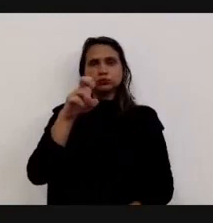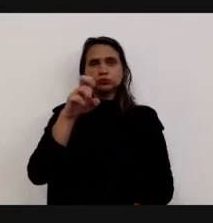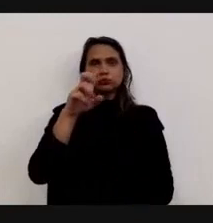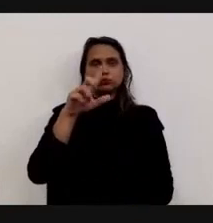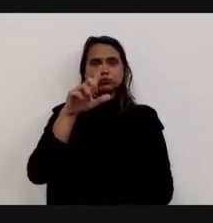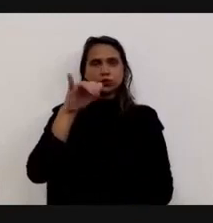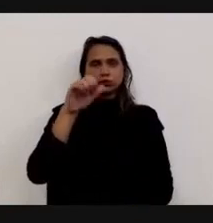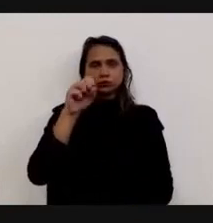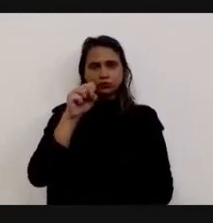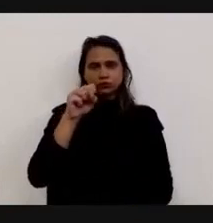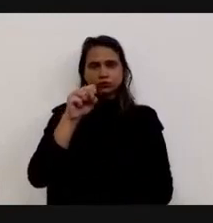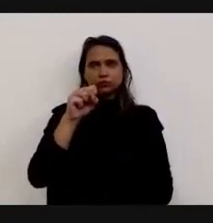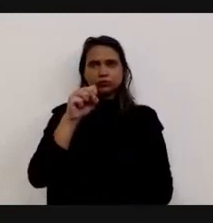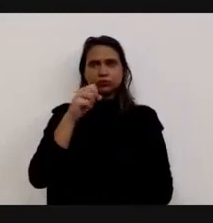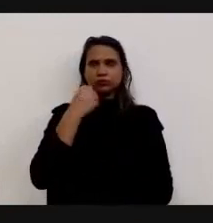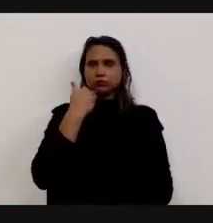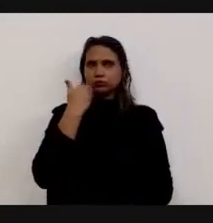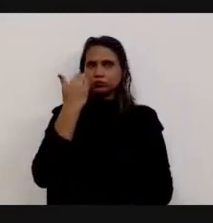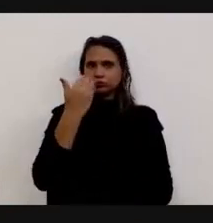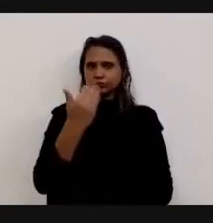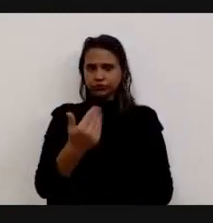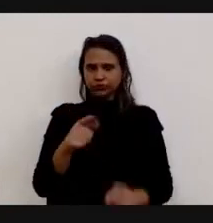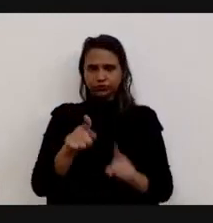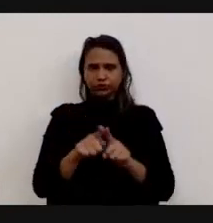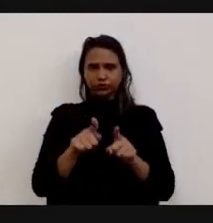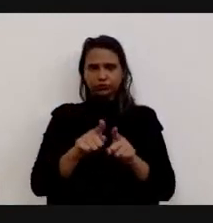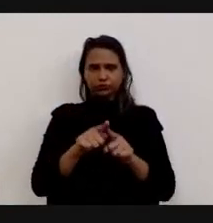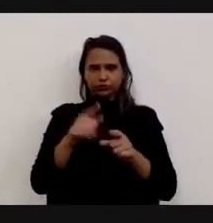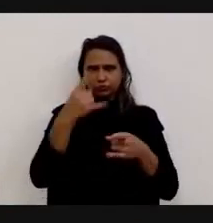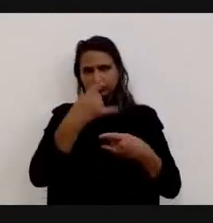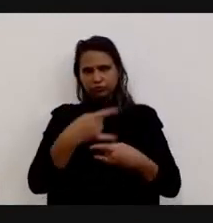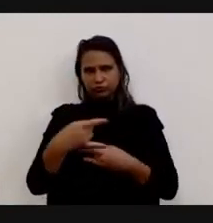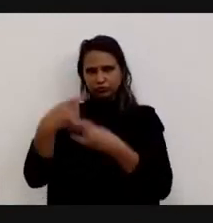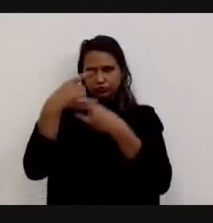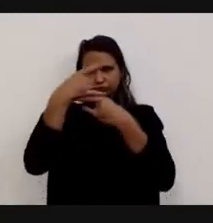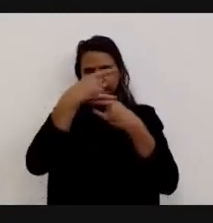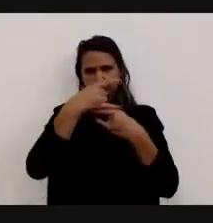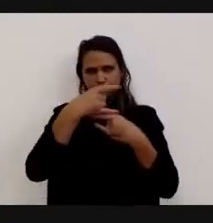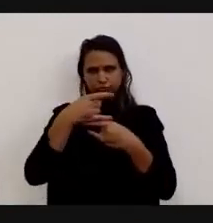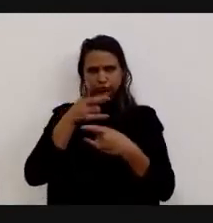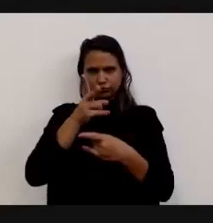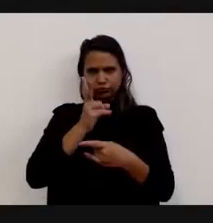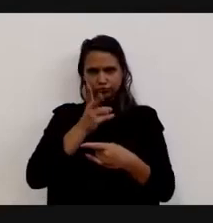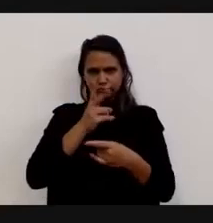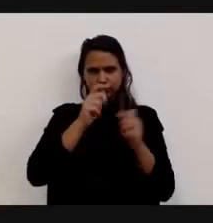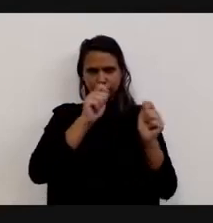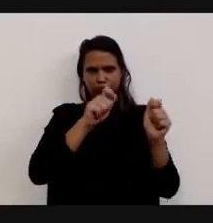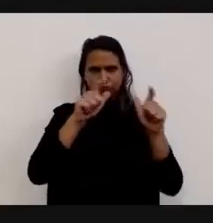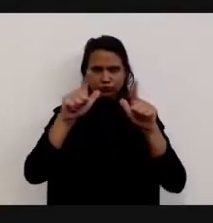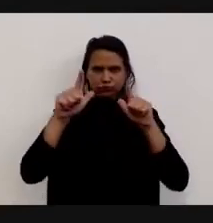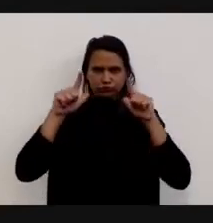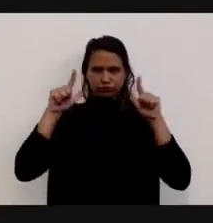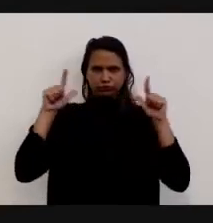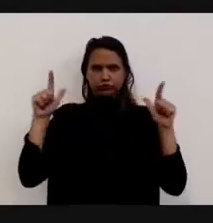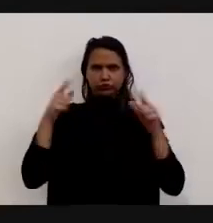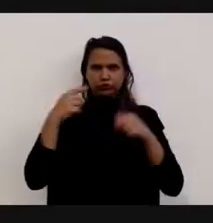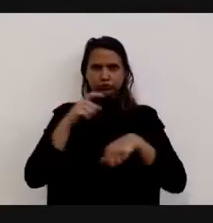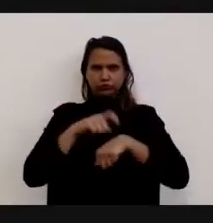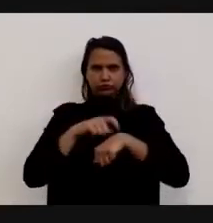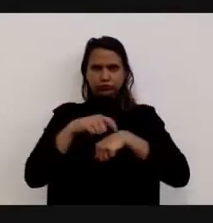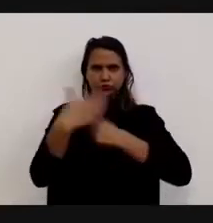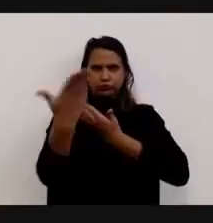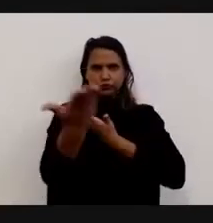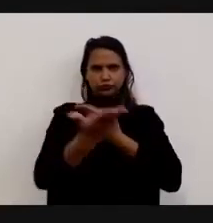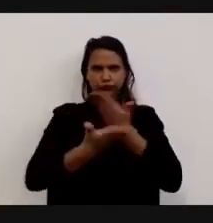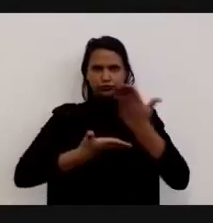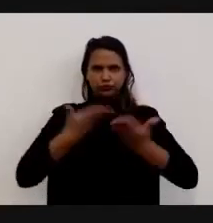os expositores que estão com a gente via Zoom permaneçam aí também conectados para a gente ter esse momento de troca aqui,